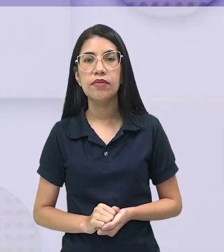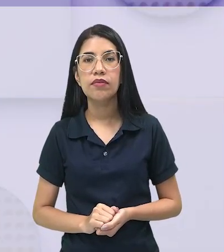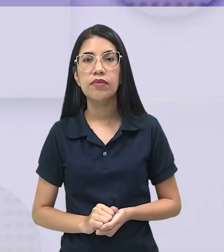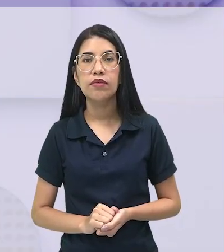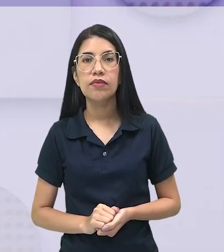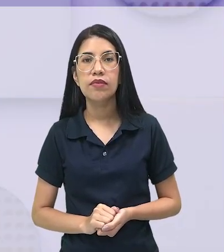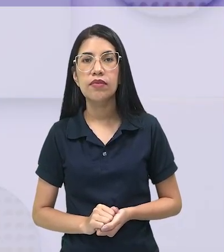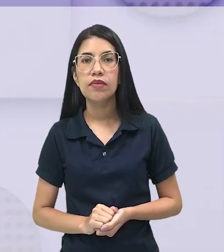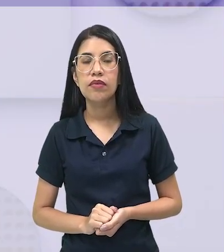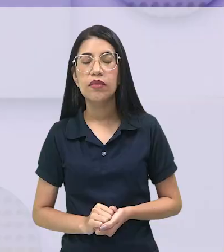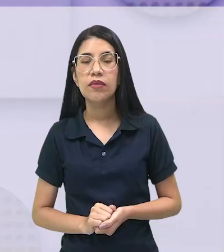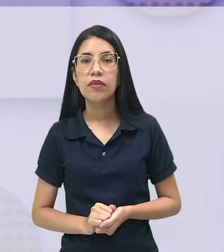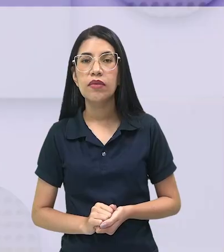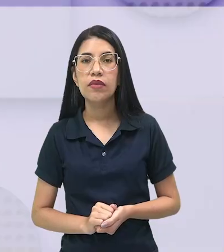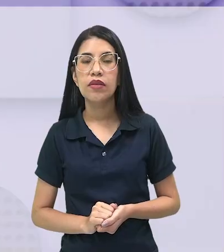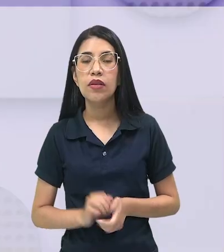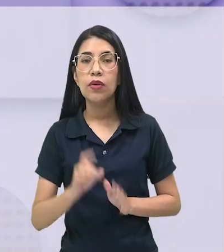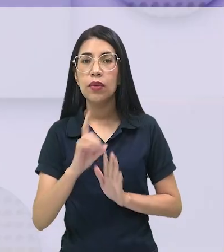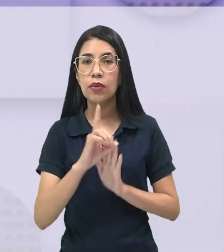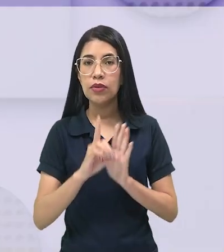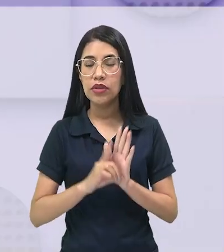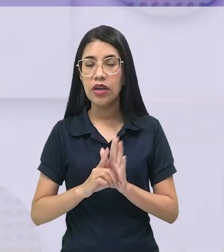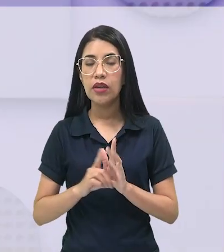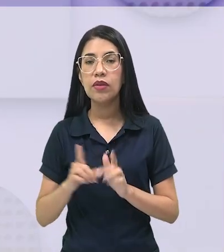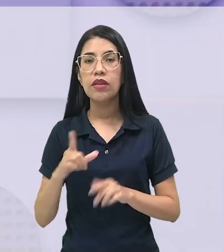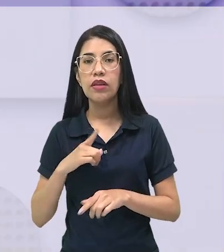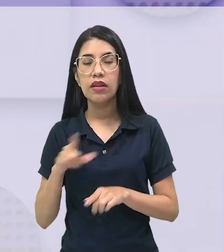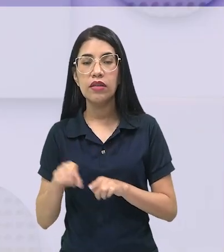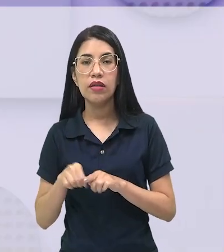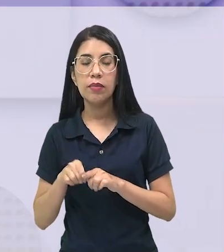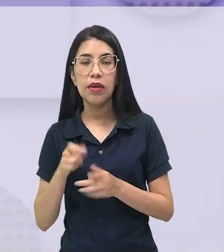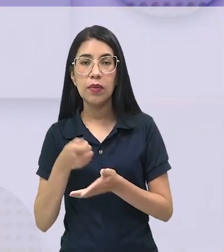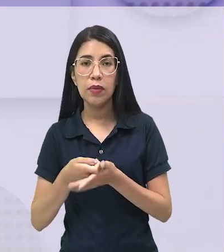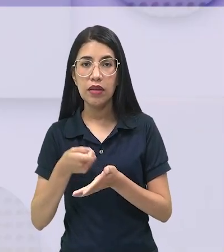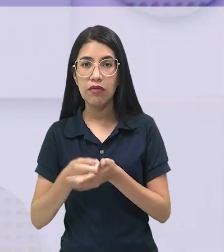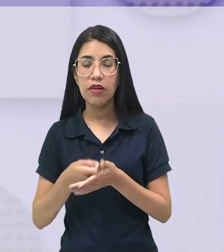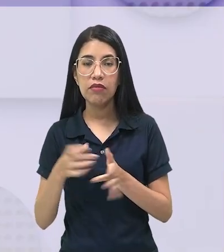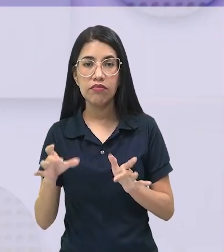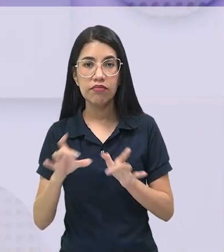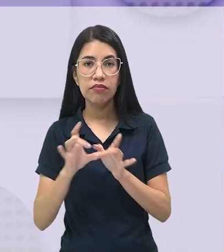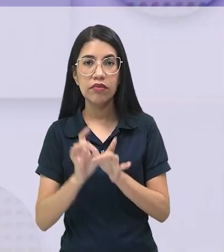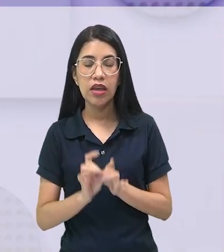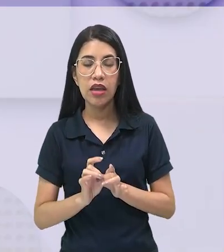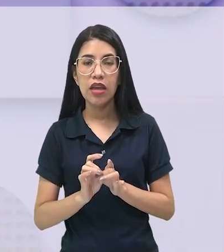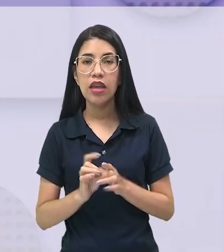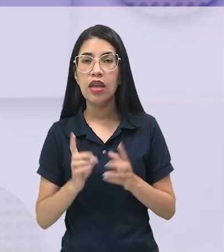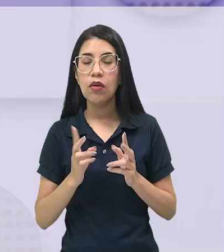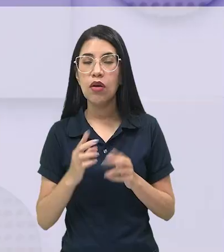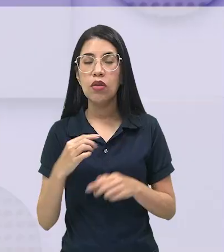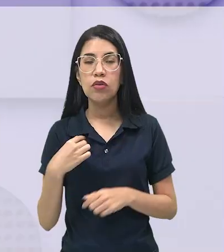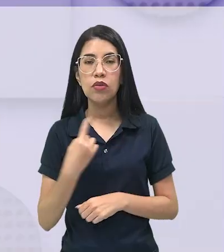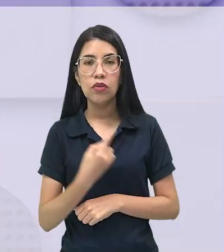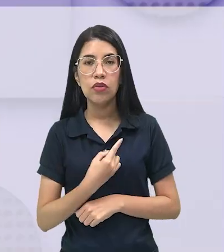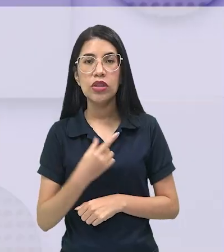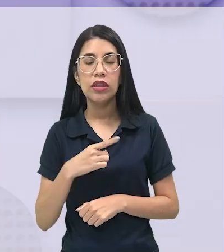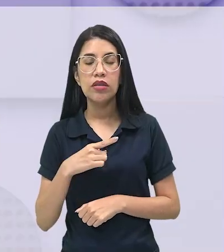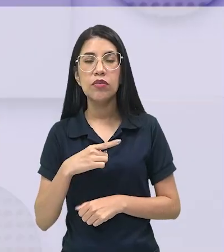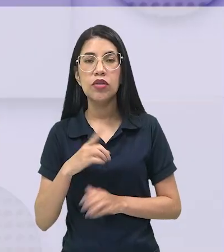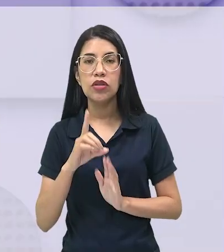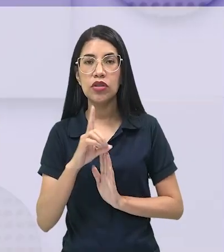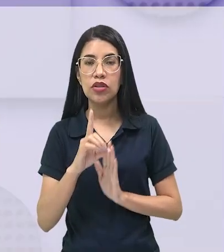uma dimensão de dever. Da mesma maneira que todos nós temos direito à liberdade de